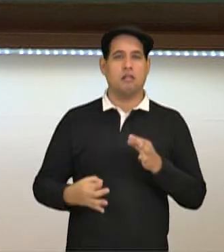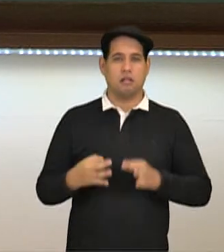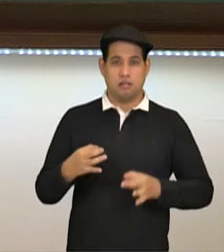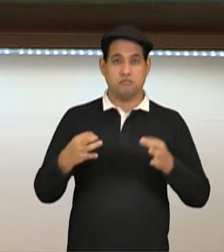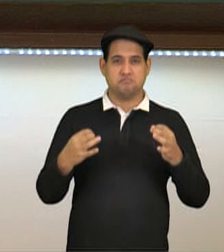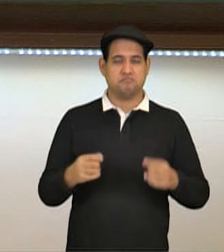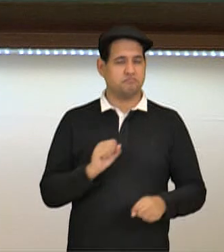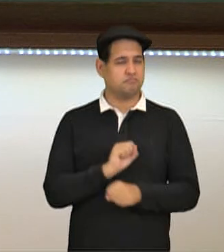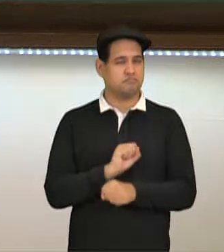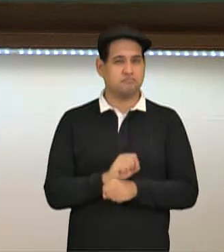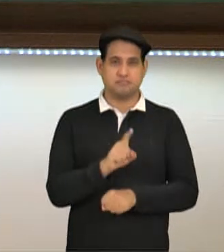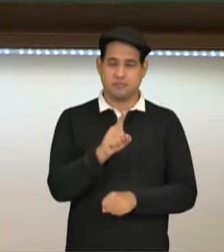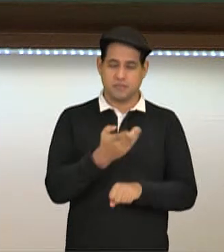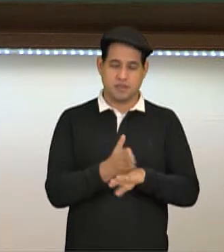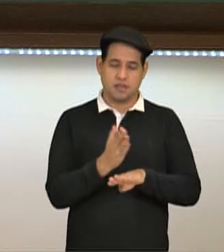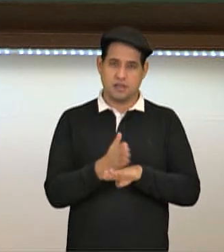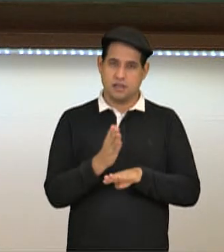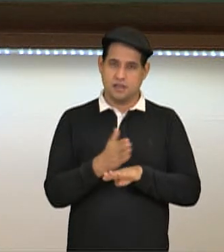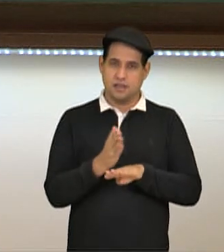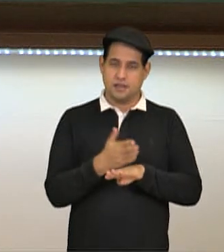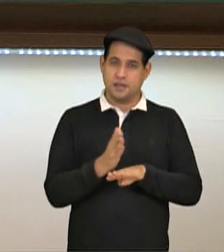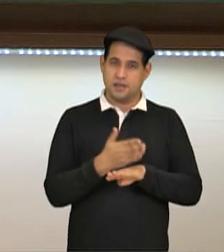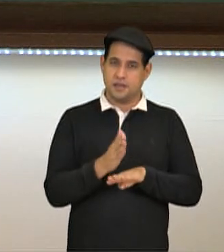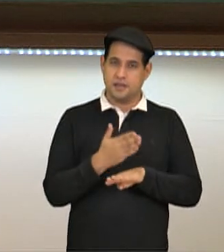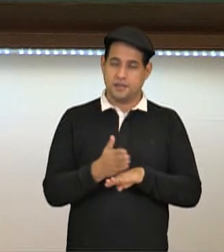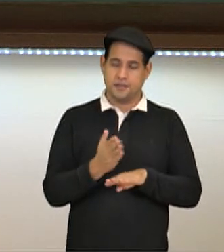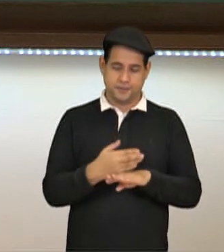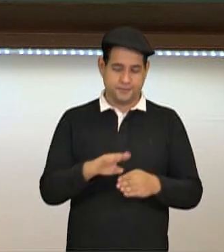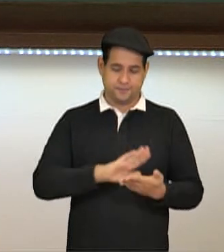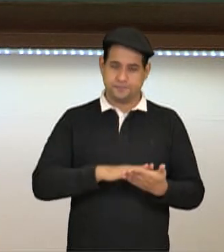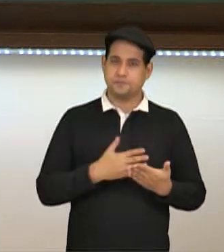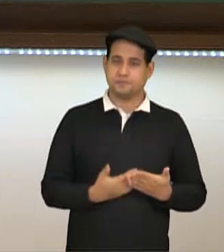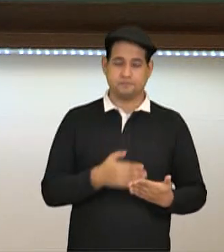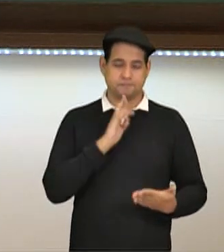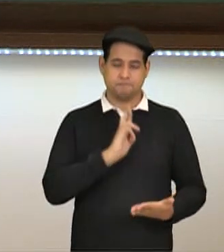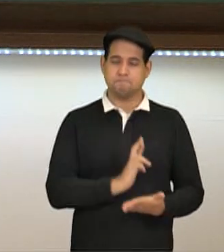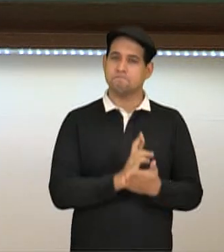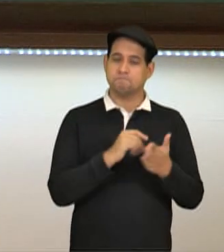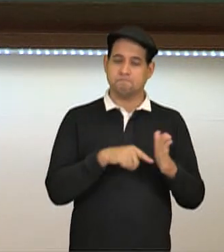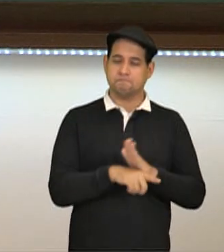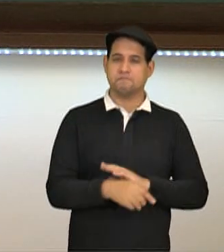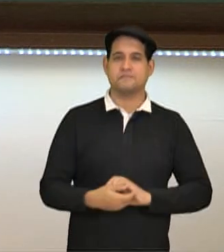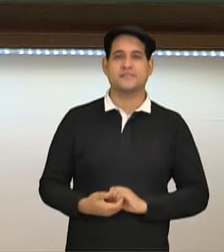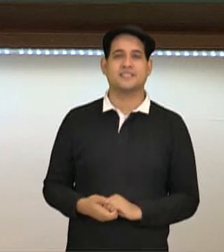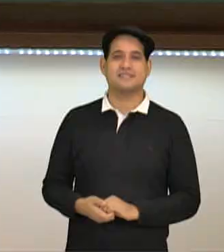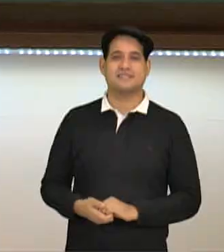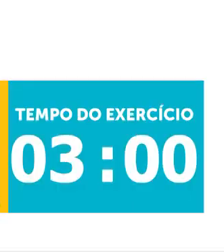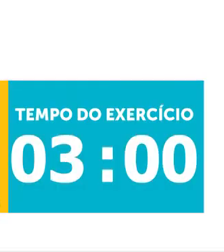justificativa? Um tempo para vocês treinarem a habilidade interpretativa respondendo a essa questão.